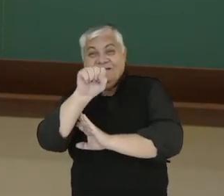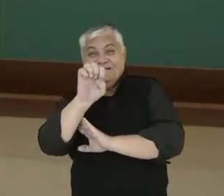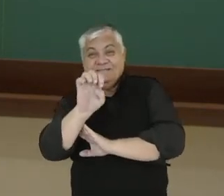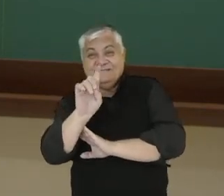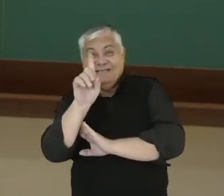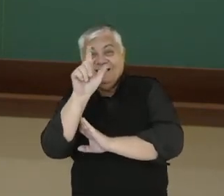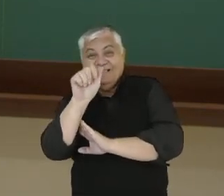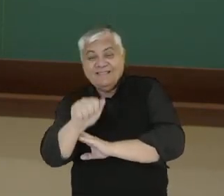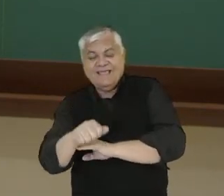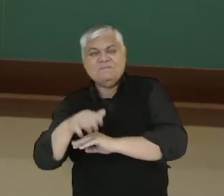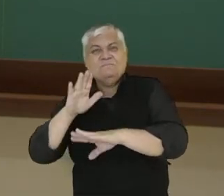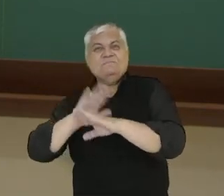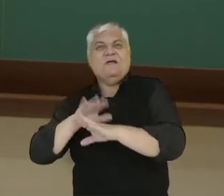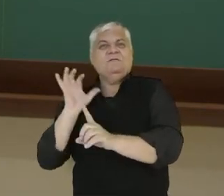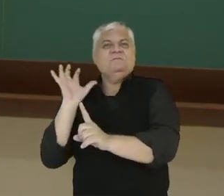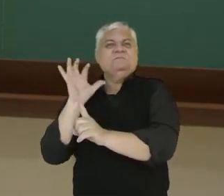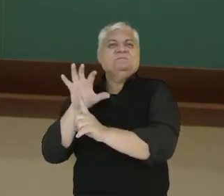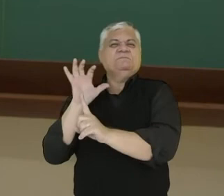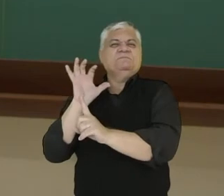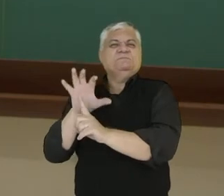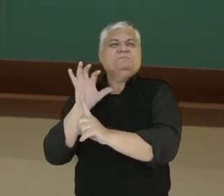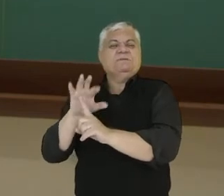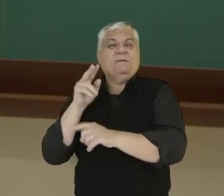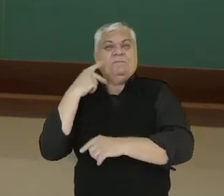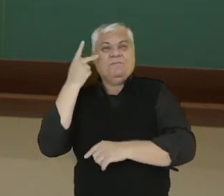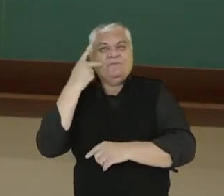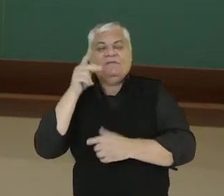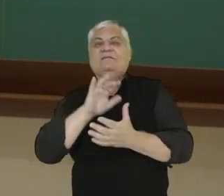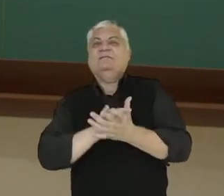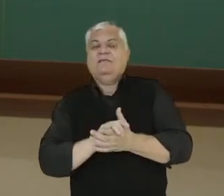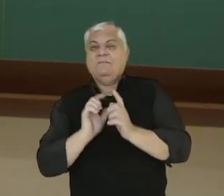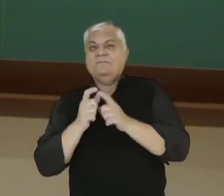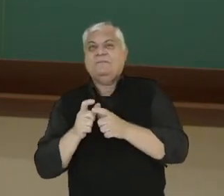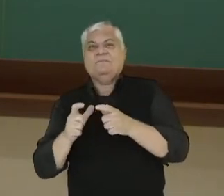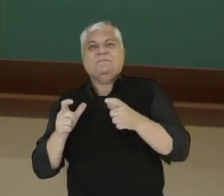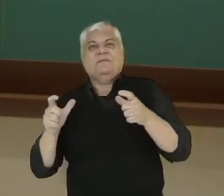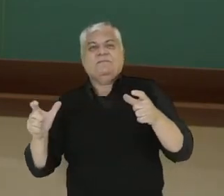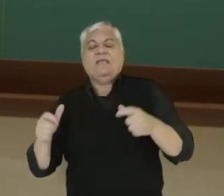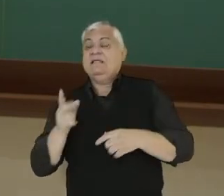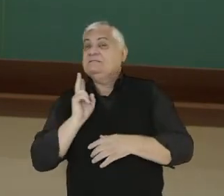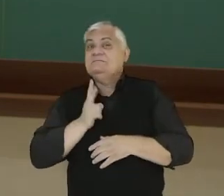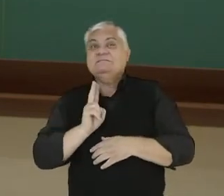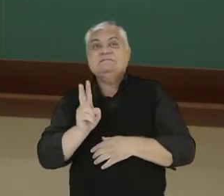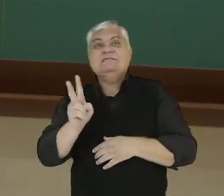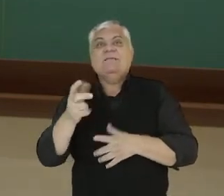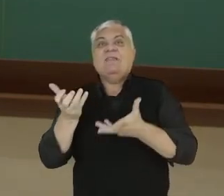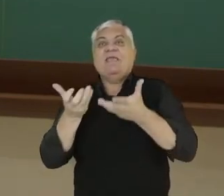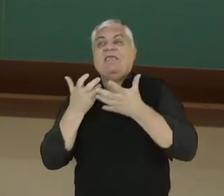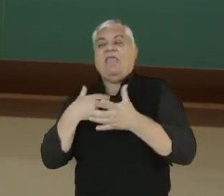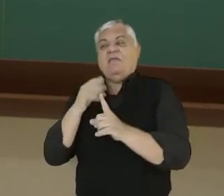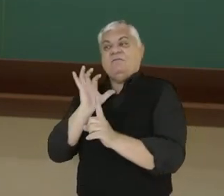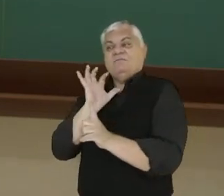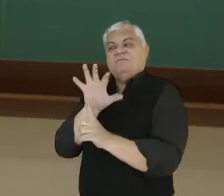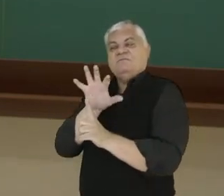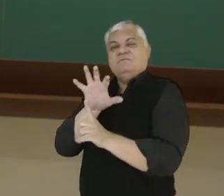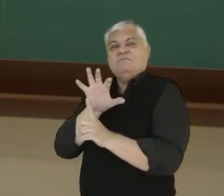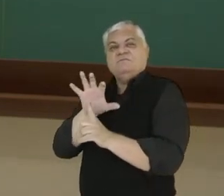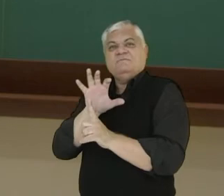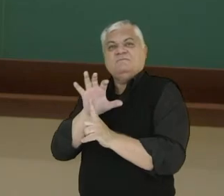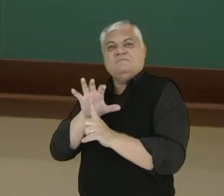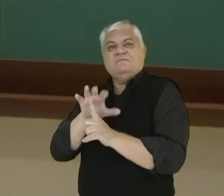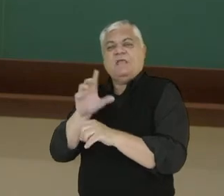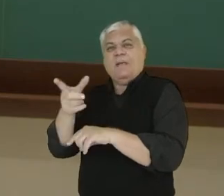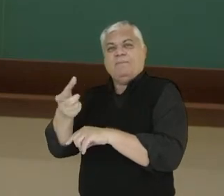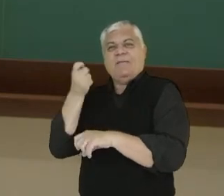mais influência política na região. Sempre o objetivo é esse, a busca por influência política, né?